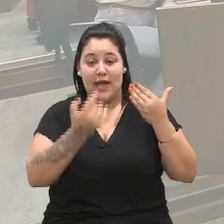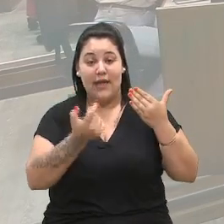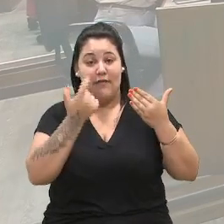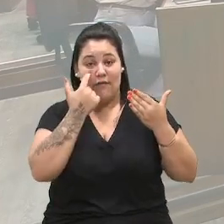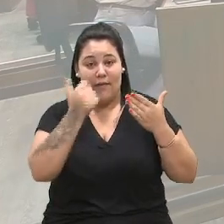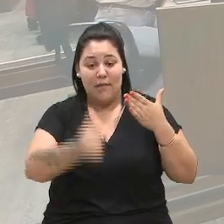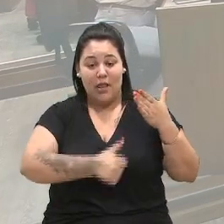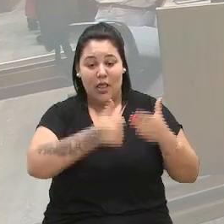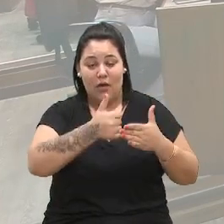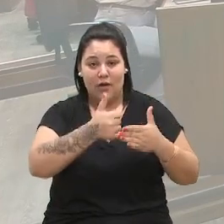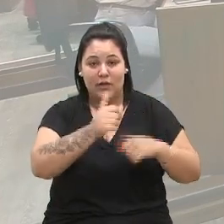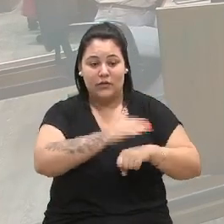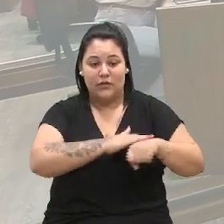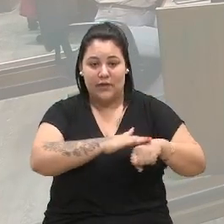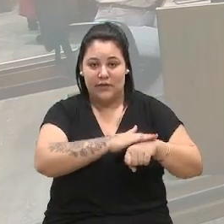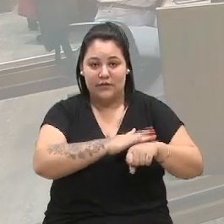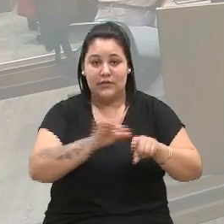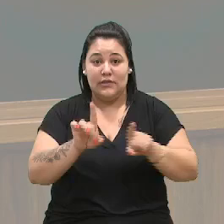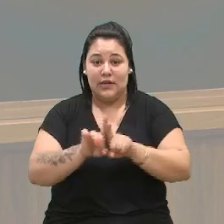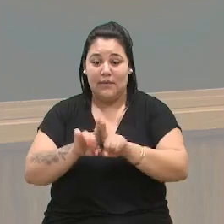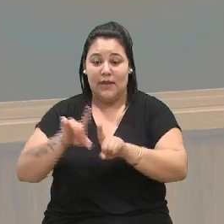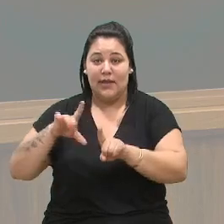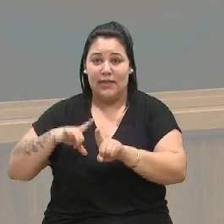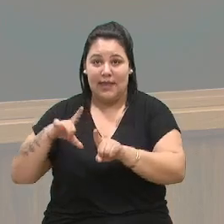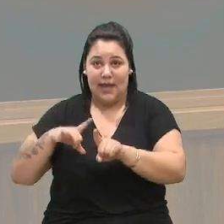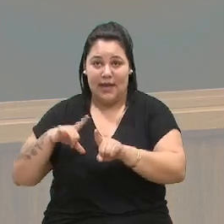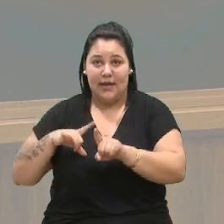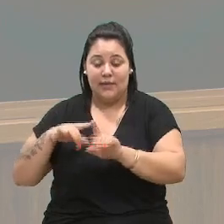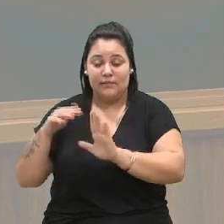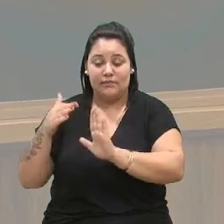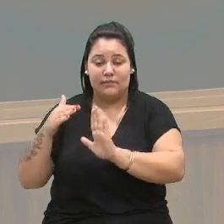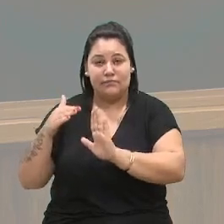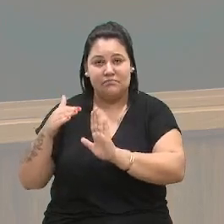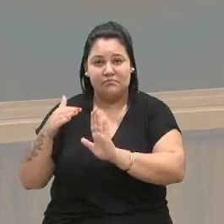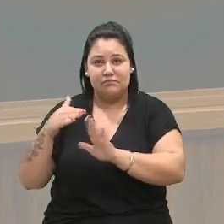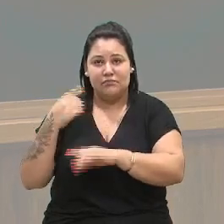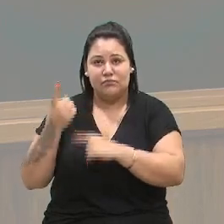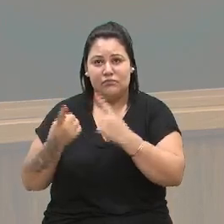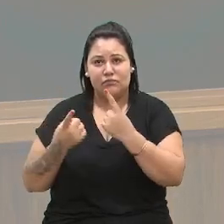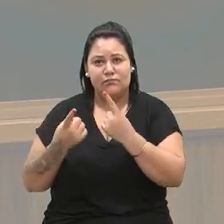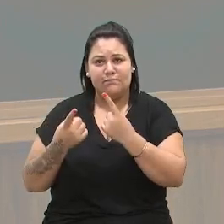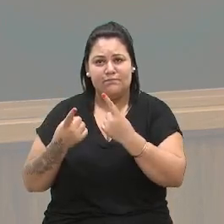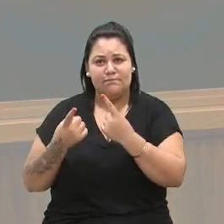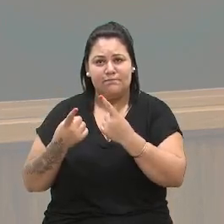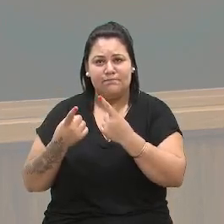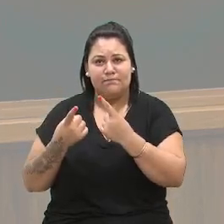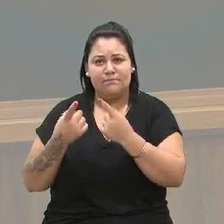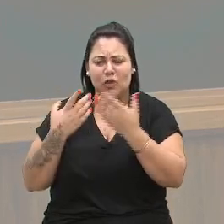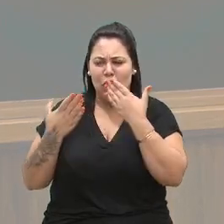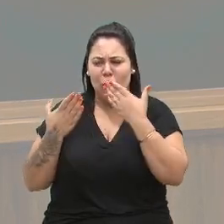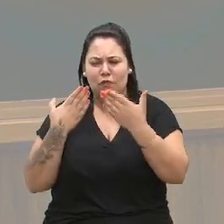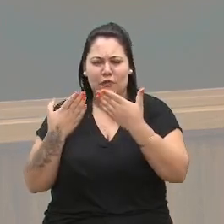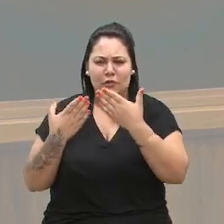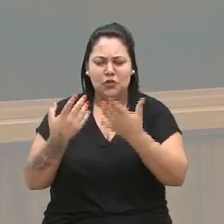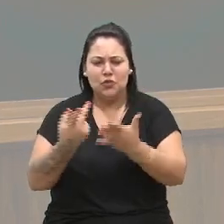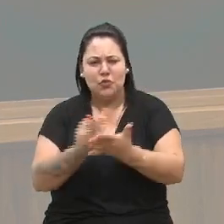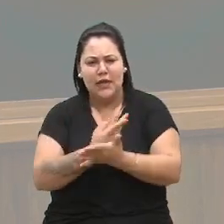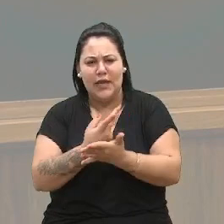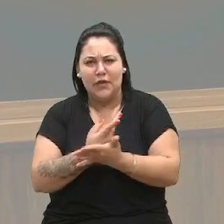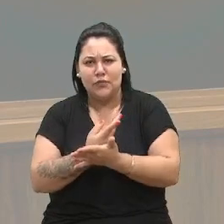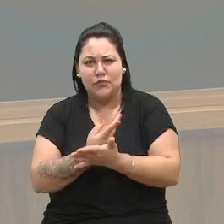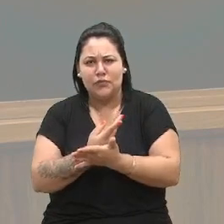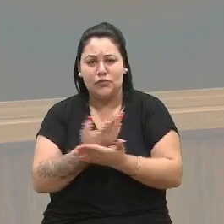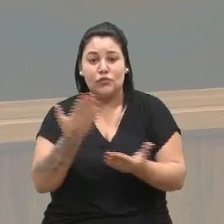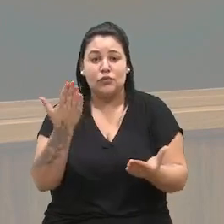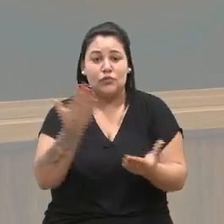inclusive há indícios ou possibilidade de um erro formal no processo